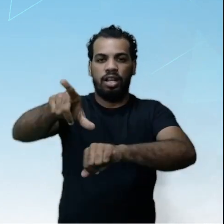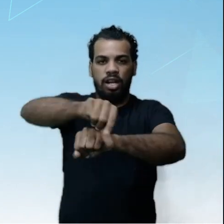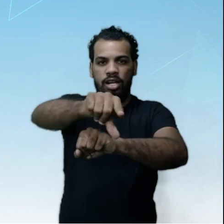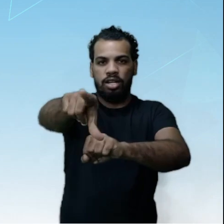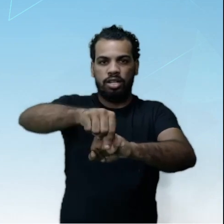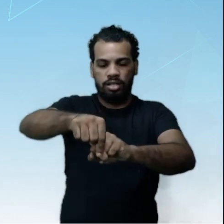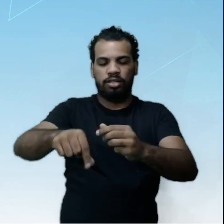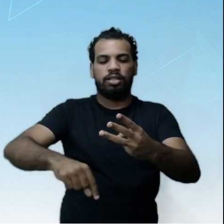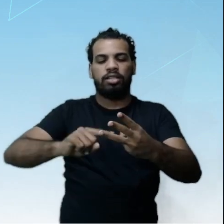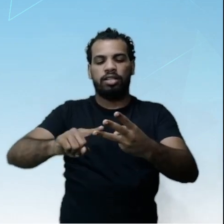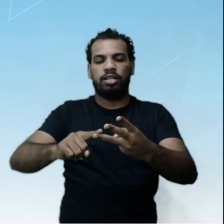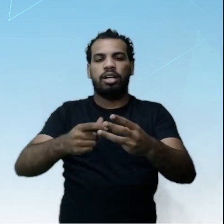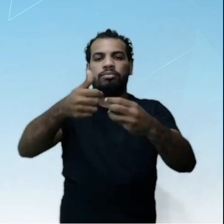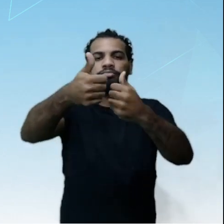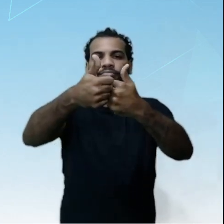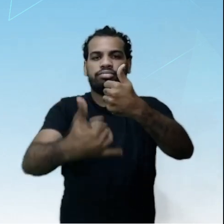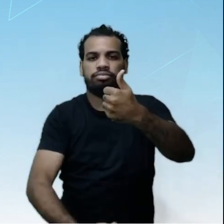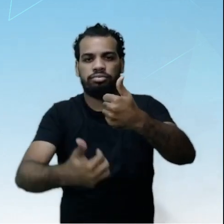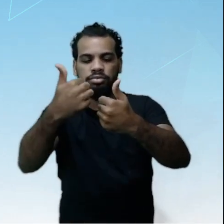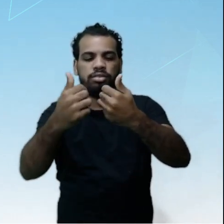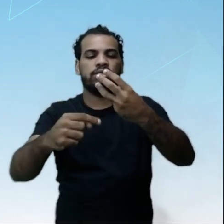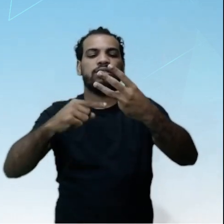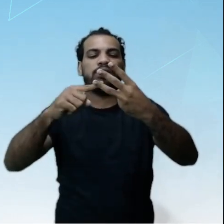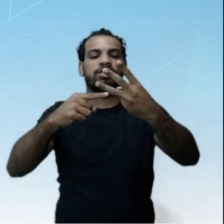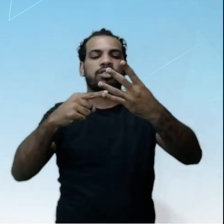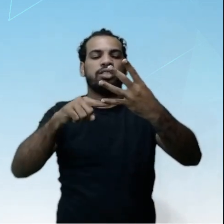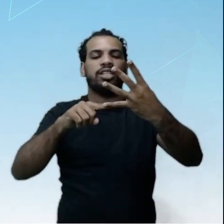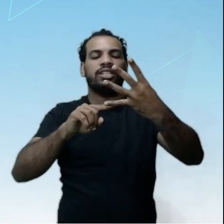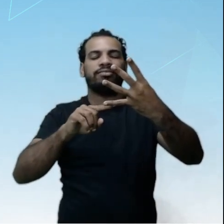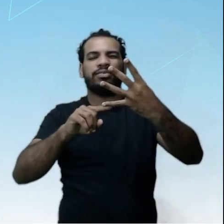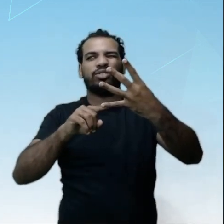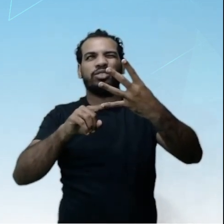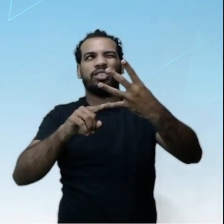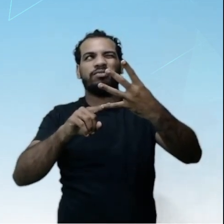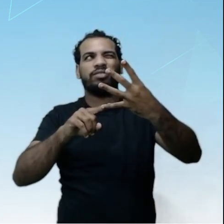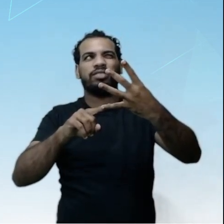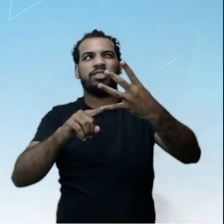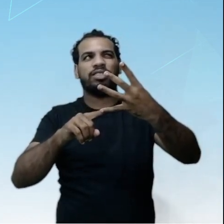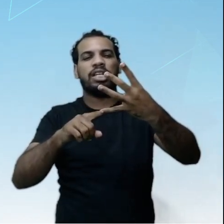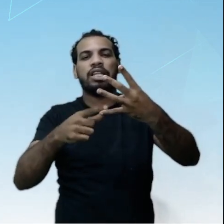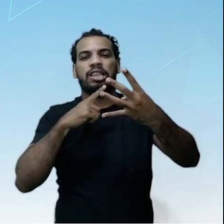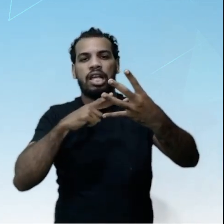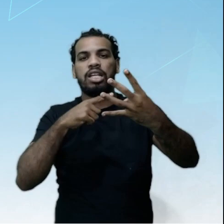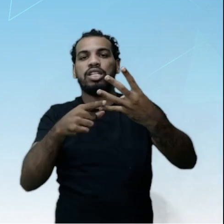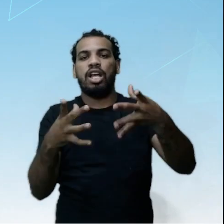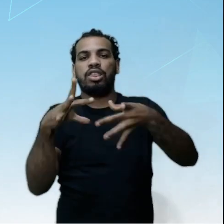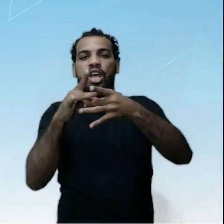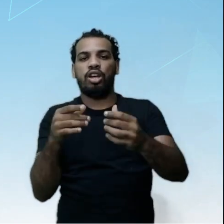argumentativo, descritivo, injuntivo. Lembrar que os tipos